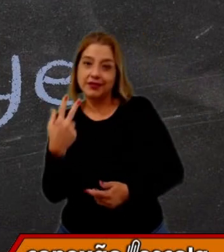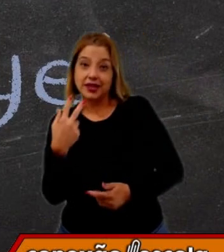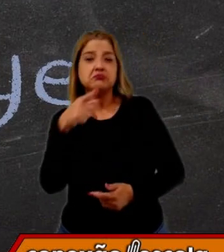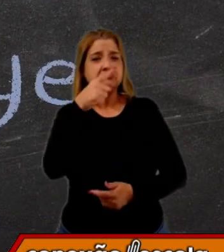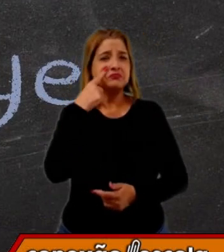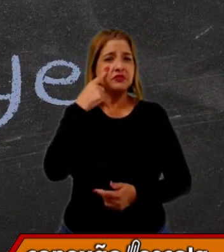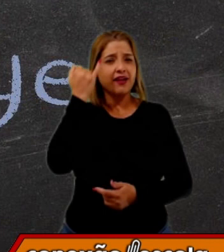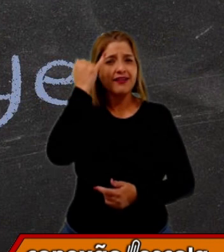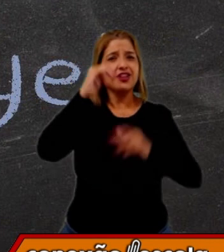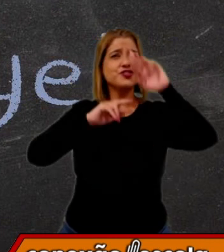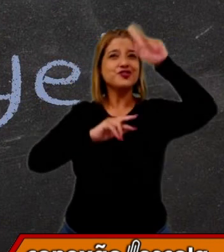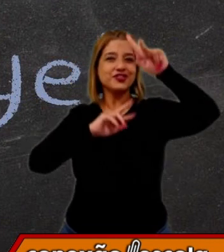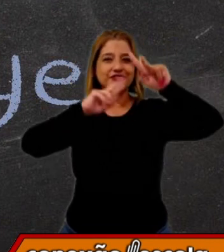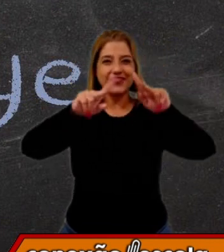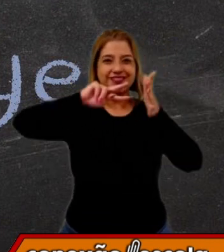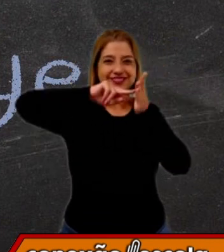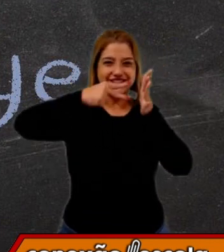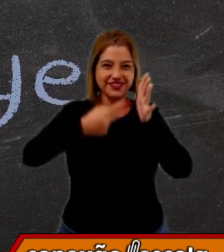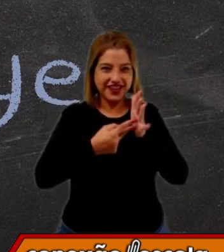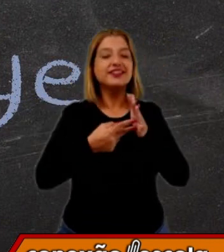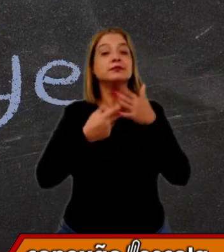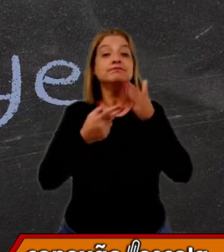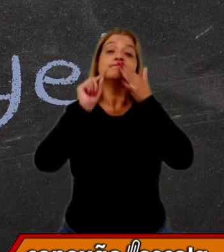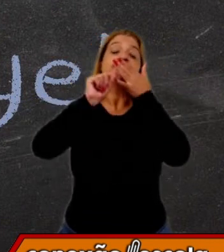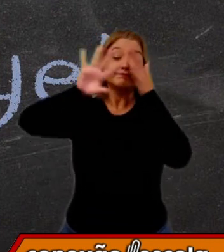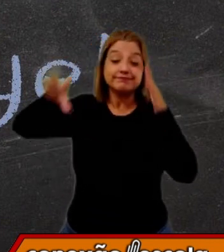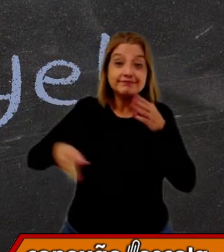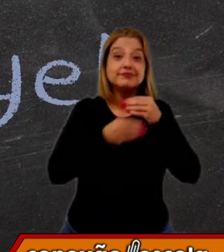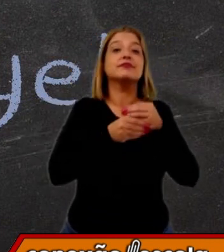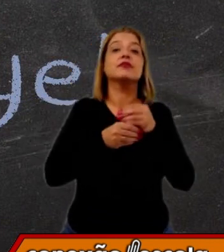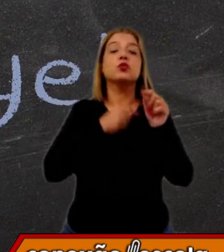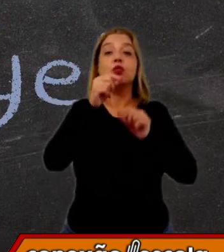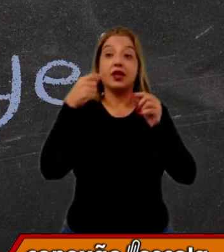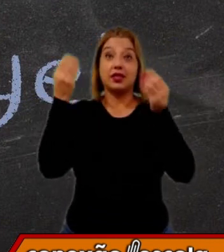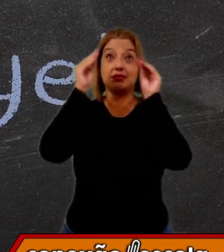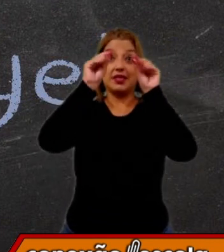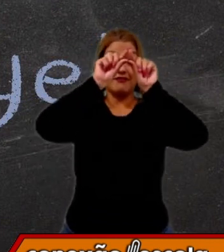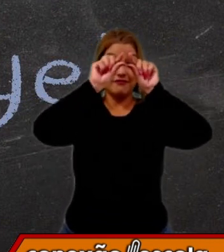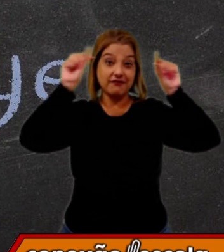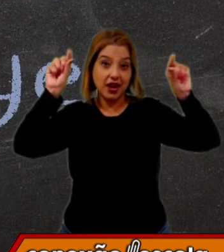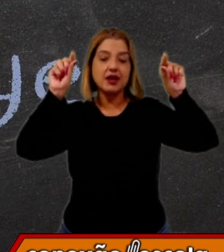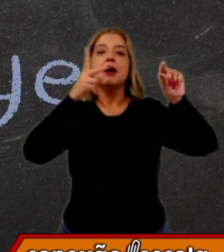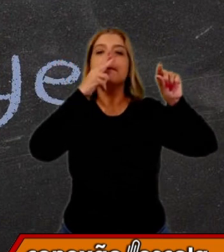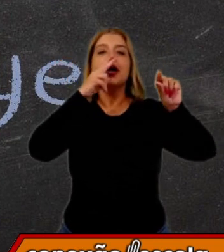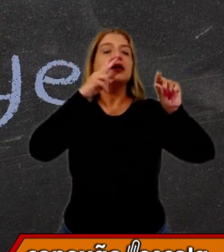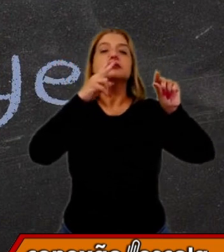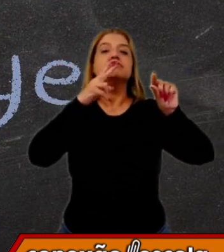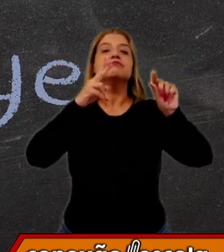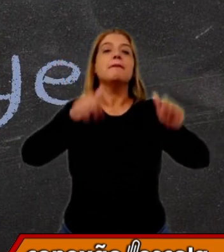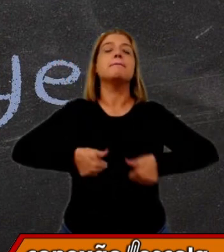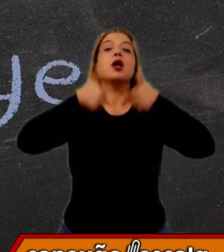ideia diferente o que que o conectivo fez per trouxe aos a sua frase um refinamento uma